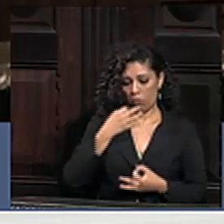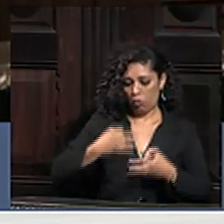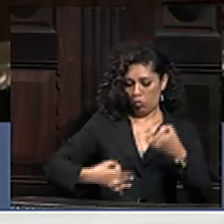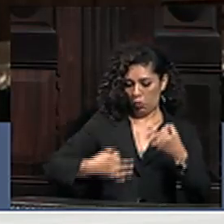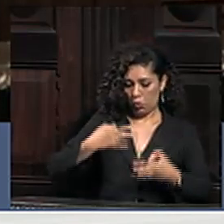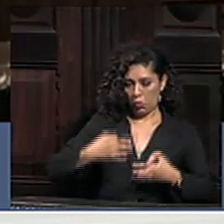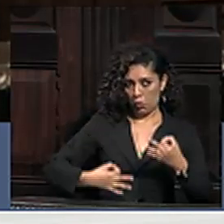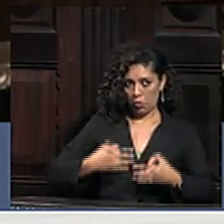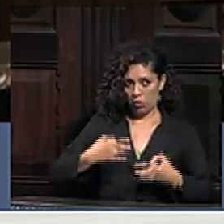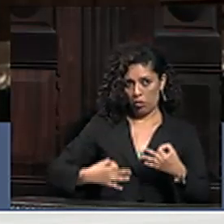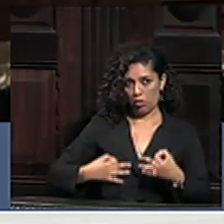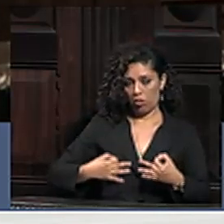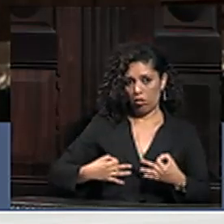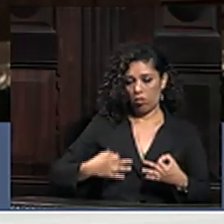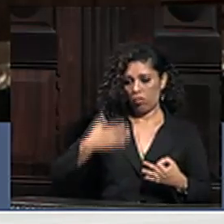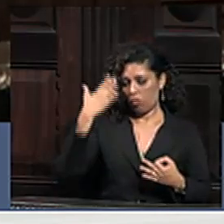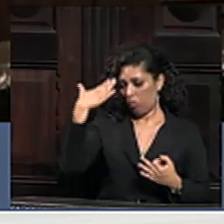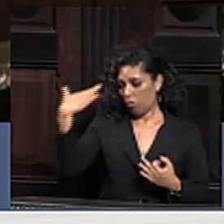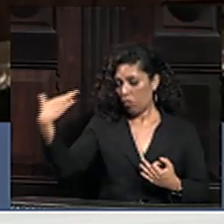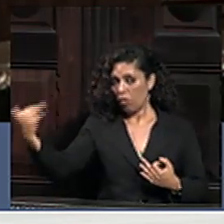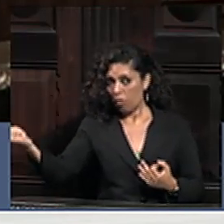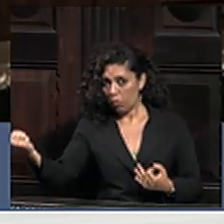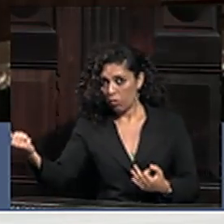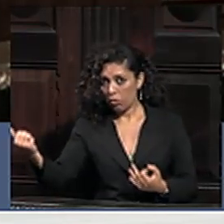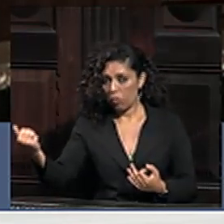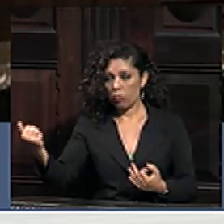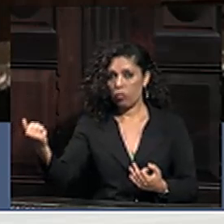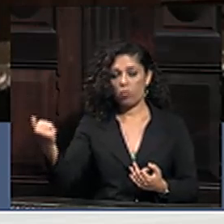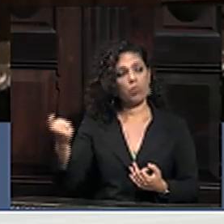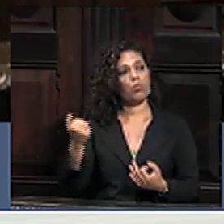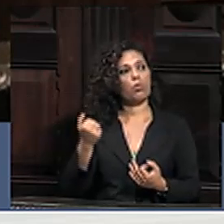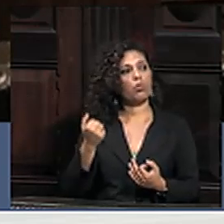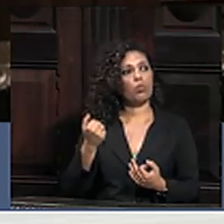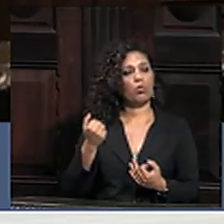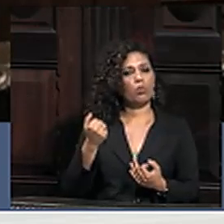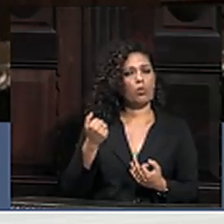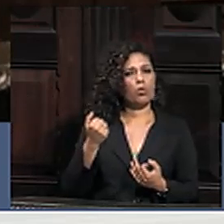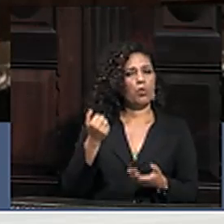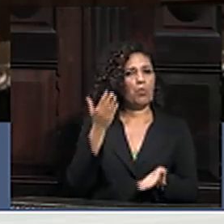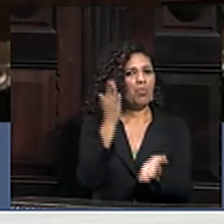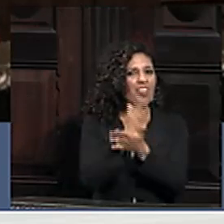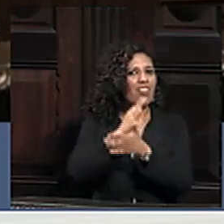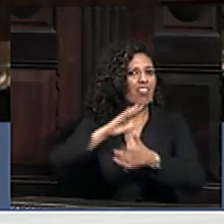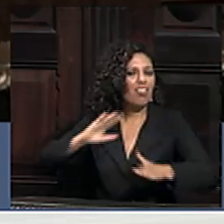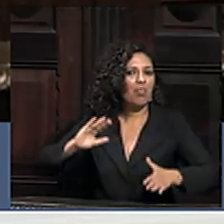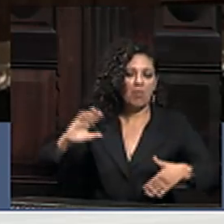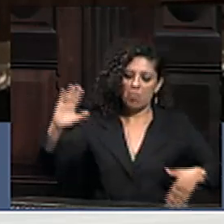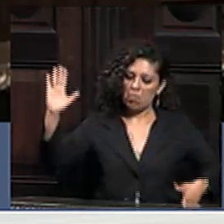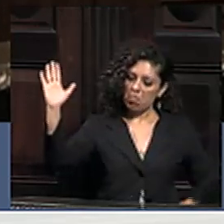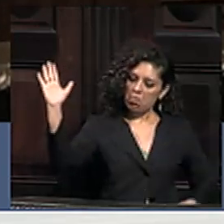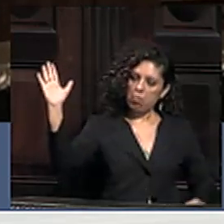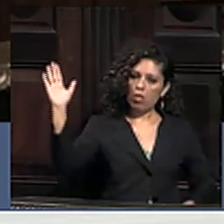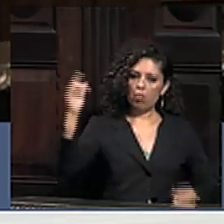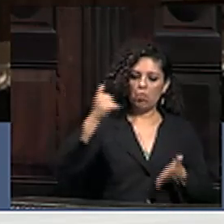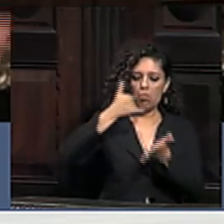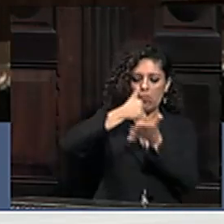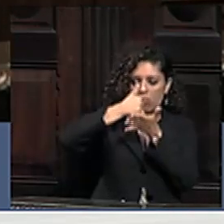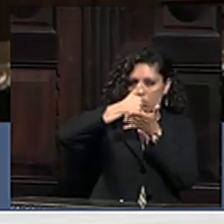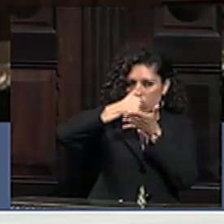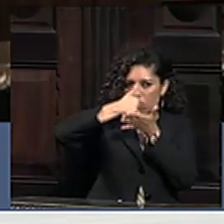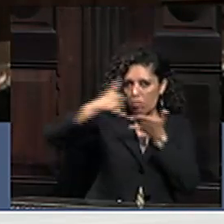da Segurança, que o caminho para combater milícia e narcotráfico, caminho